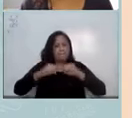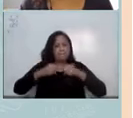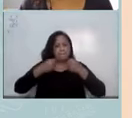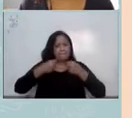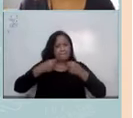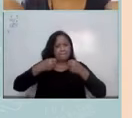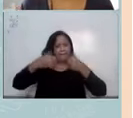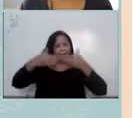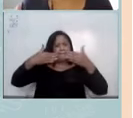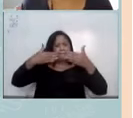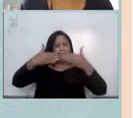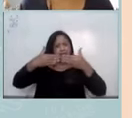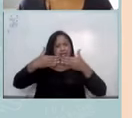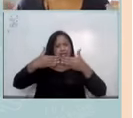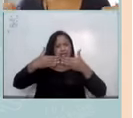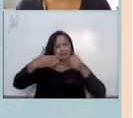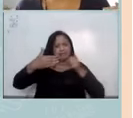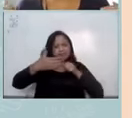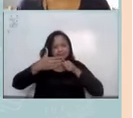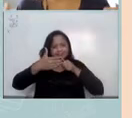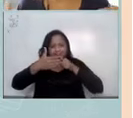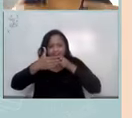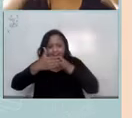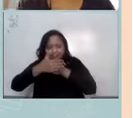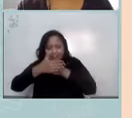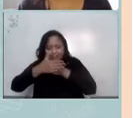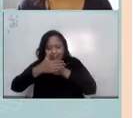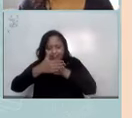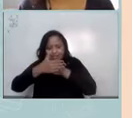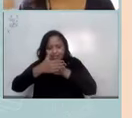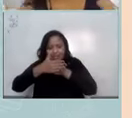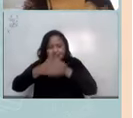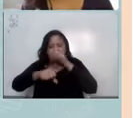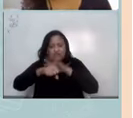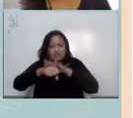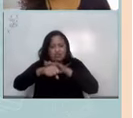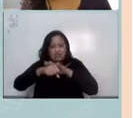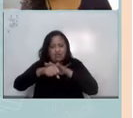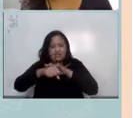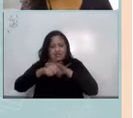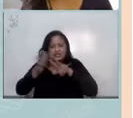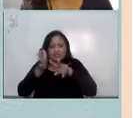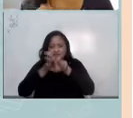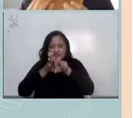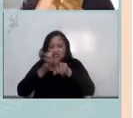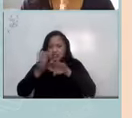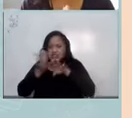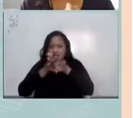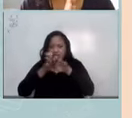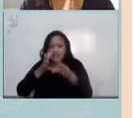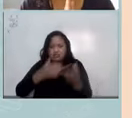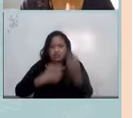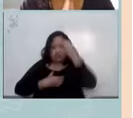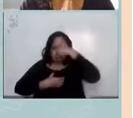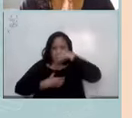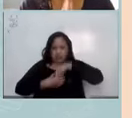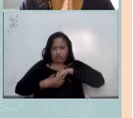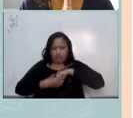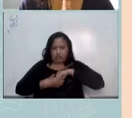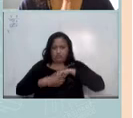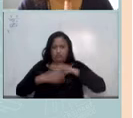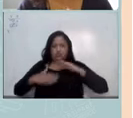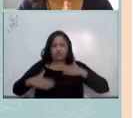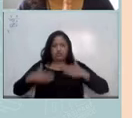tentar impedir a entrada desses agentes invasores, desses agentes infecciosos no nosso corpo, tá? E essa